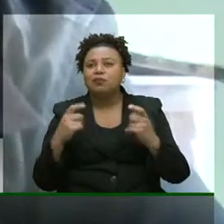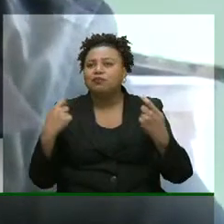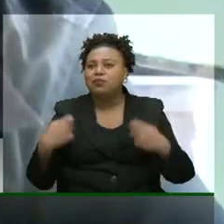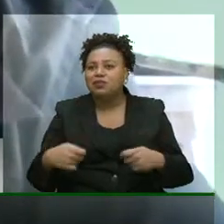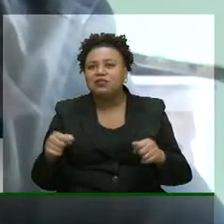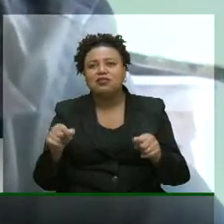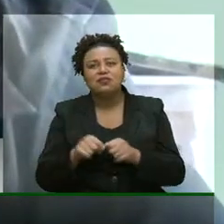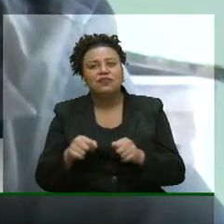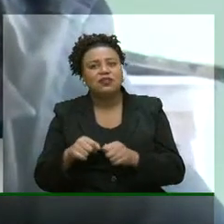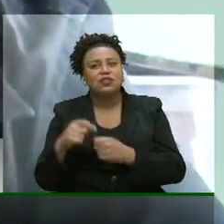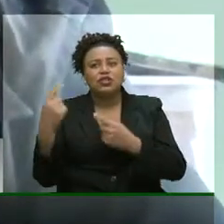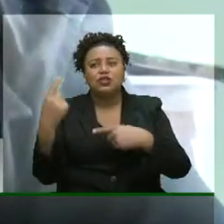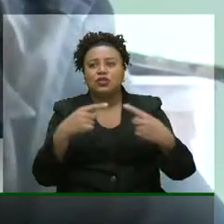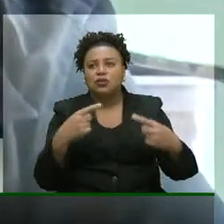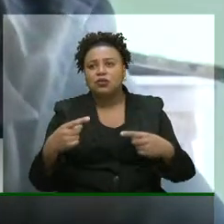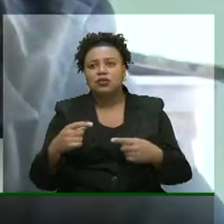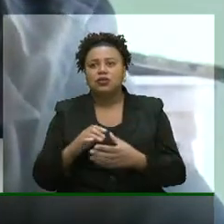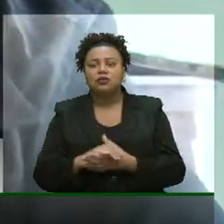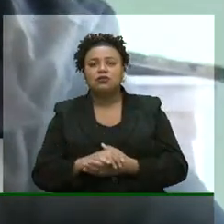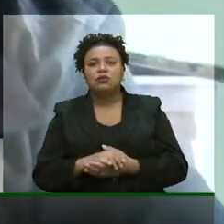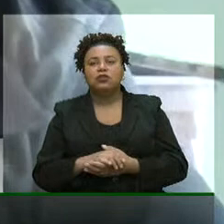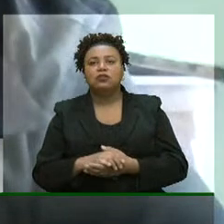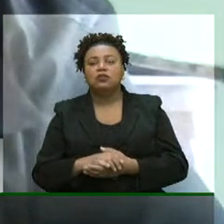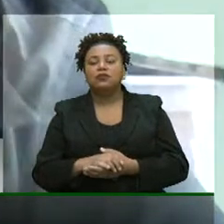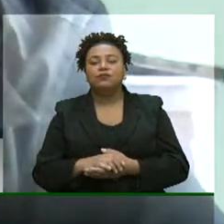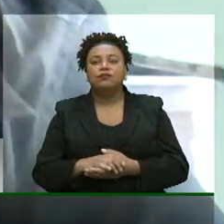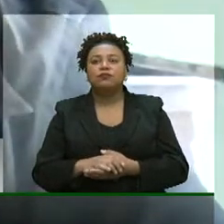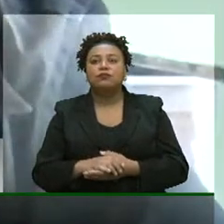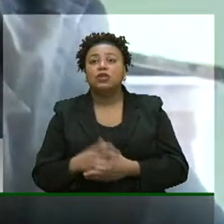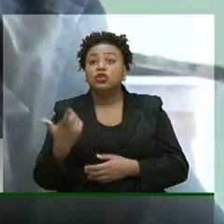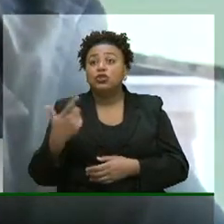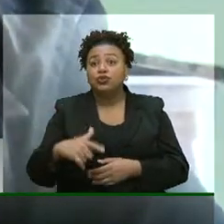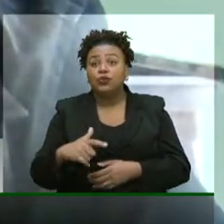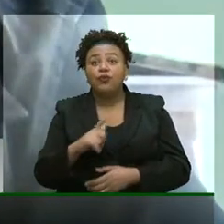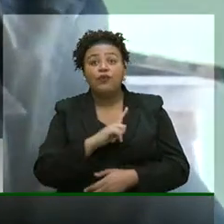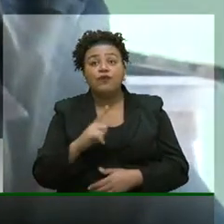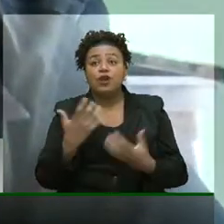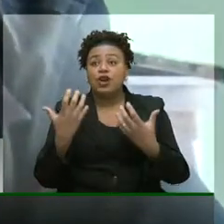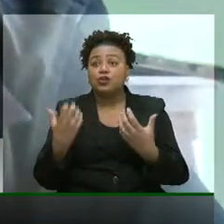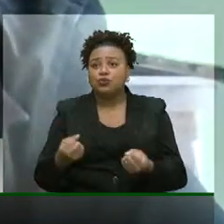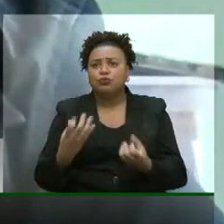precisaria fazer uma discussão plena com a sociedade. Obviamente que o governador